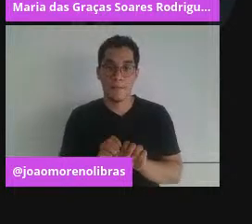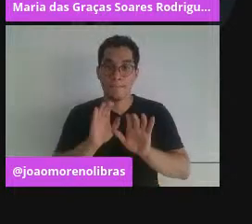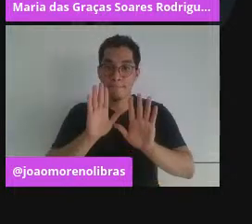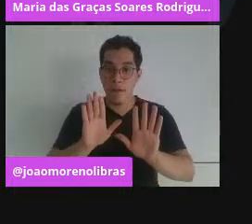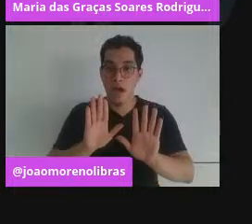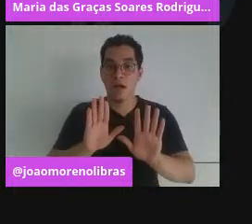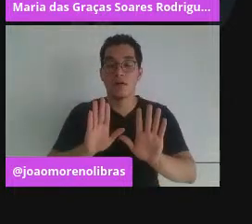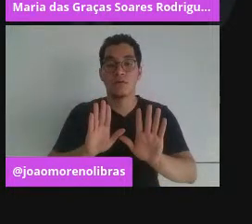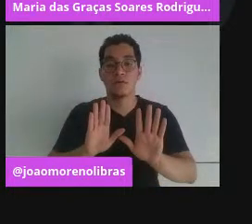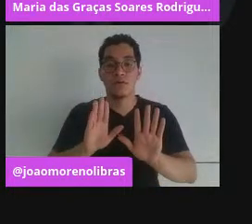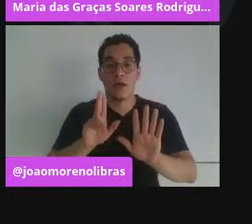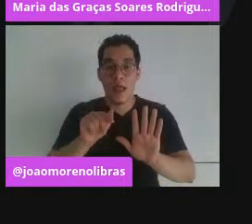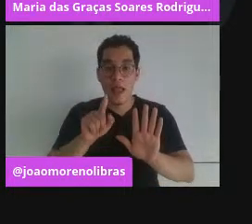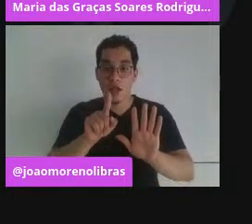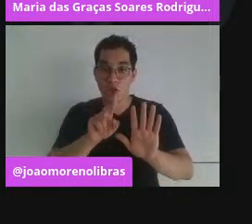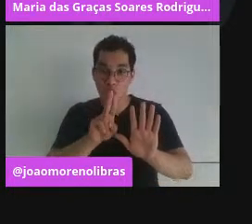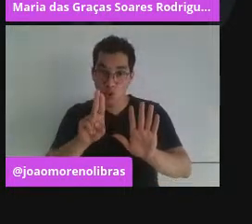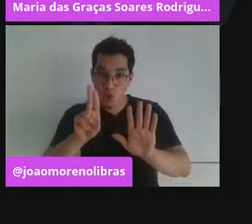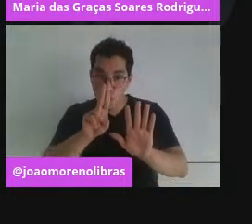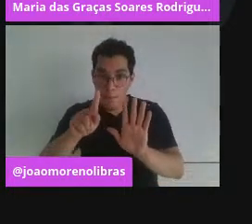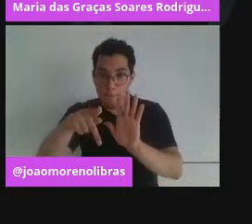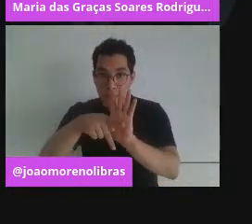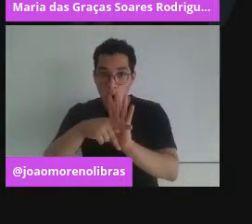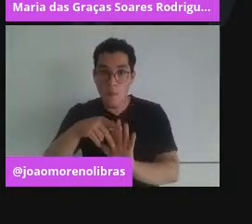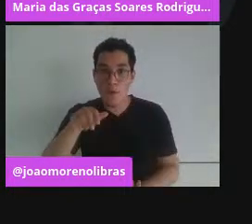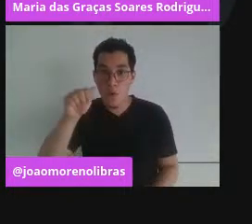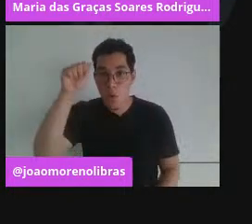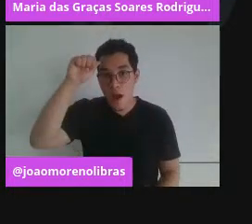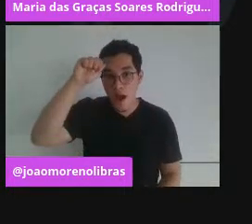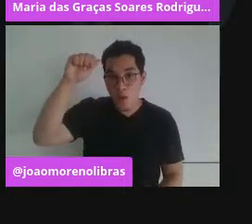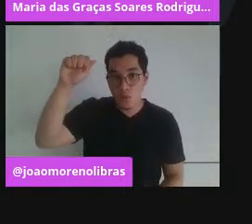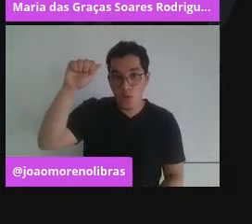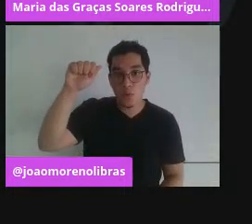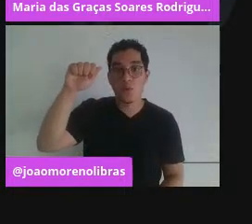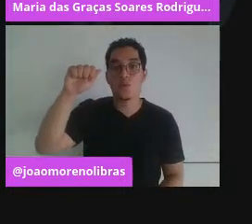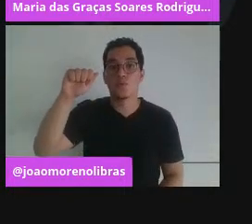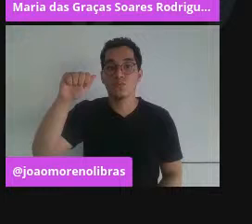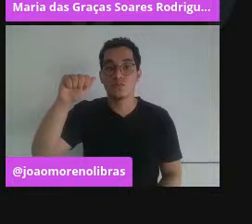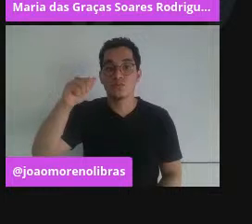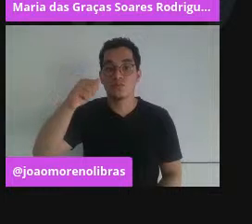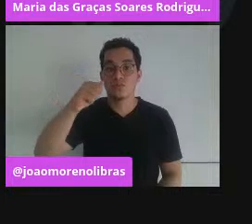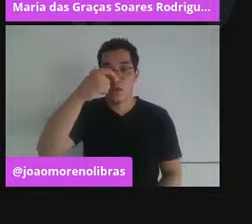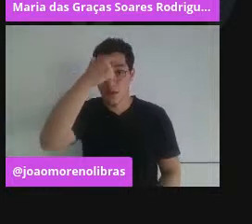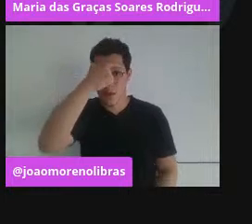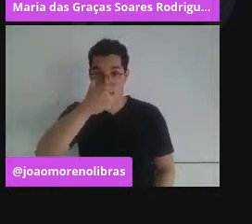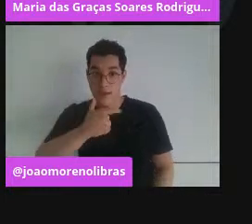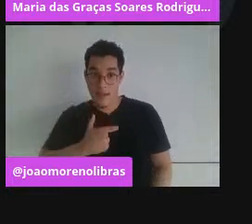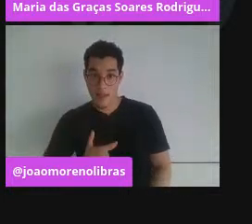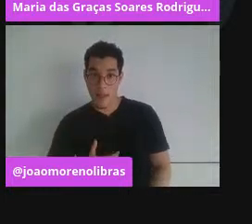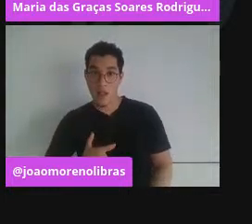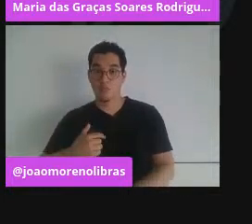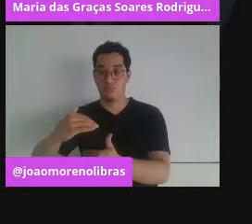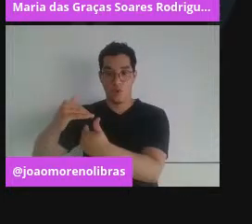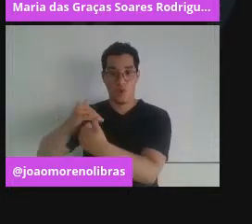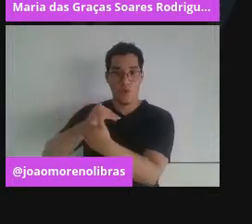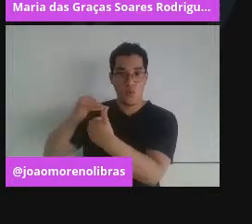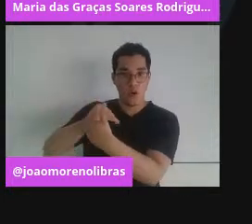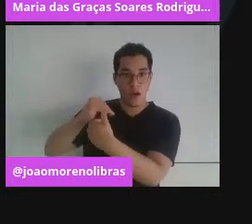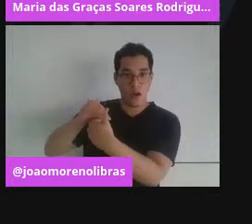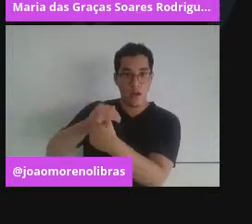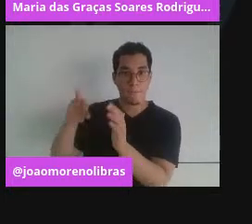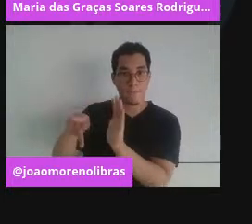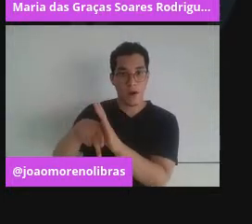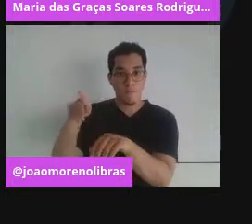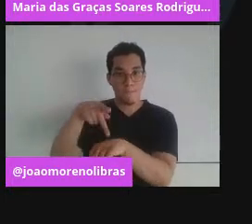de Jean-Michel Adam, é plano de texto. E quando eu fui fazer o pós-doc com ele, aprendi que a primeira coisa que a gente tem